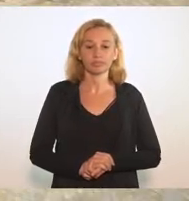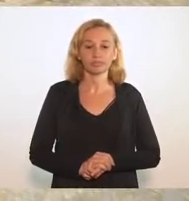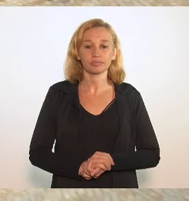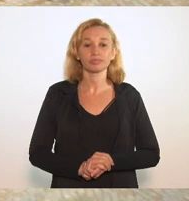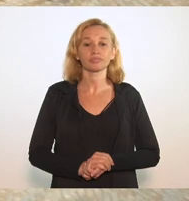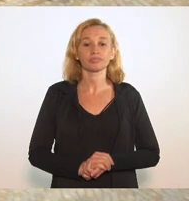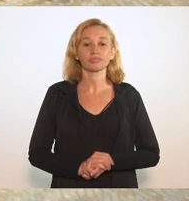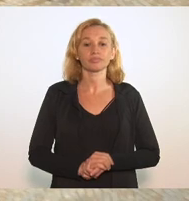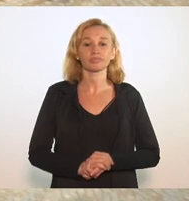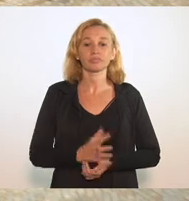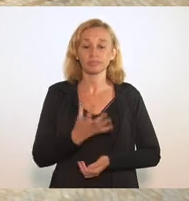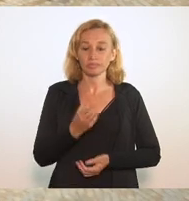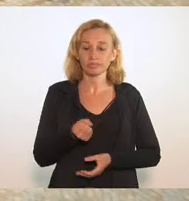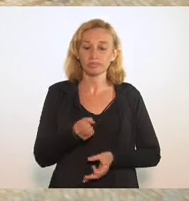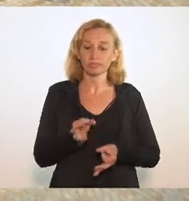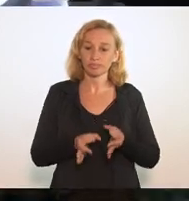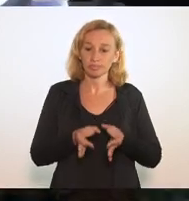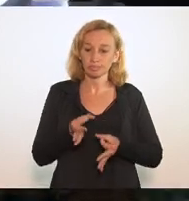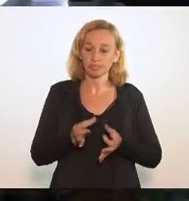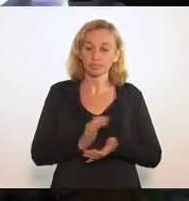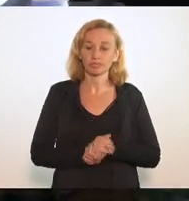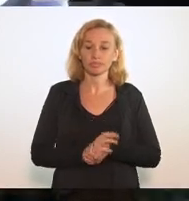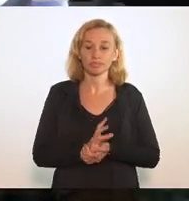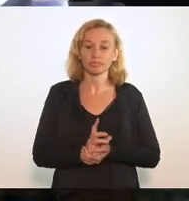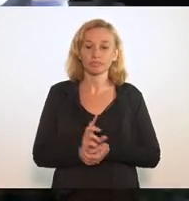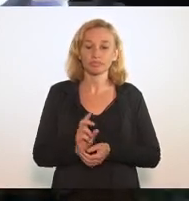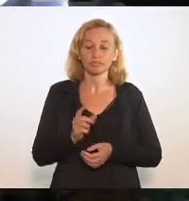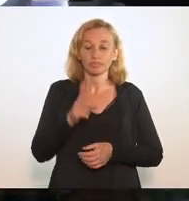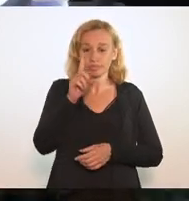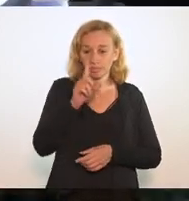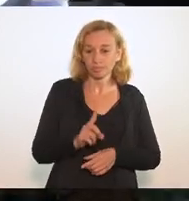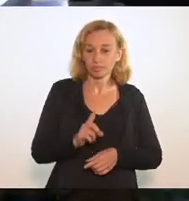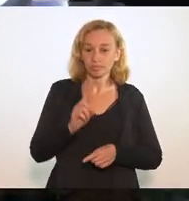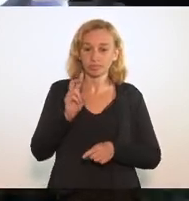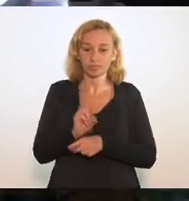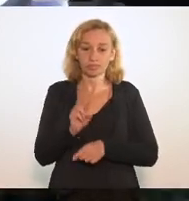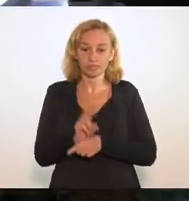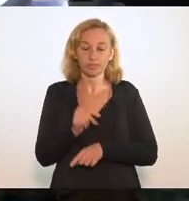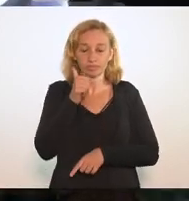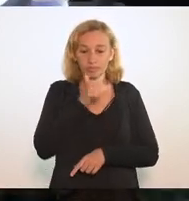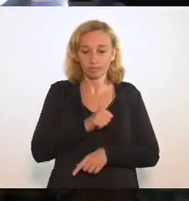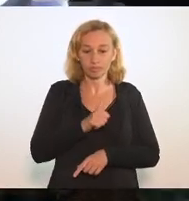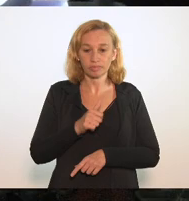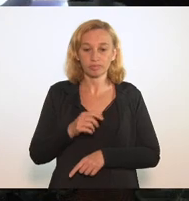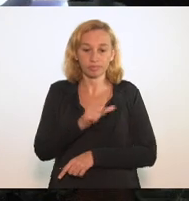Parecer pela juridicidade, presidente. Pela Comissão de Defesa do Direito da Mulher, deputada enfermeira Regiane.